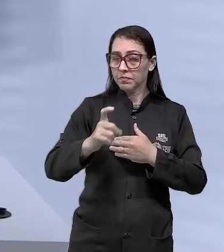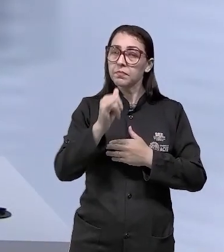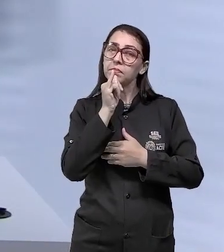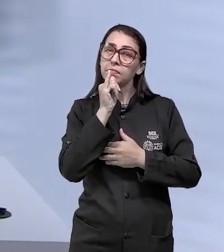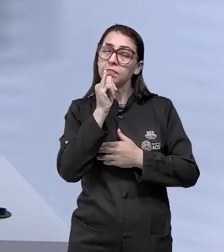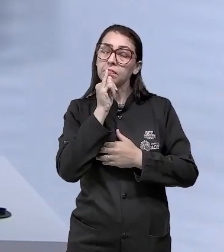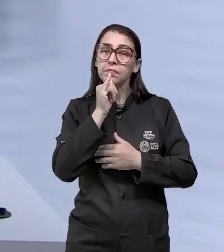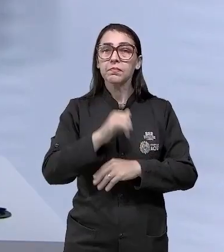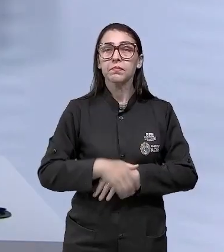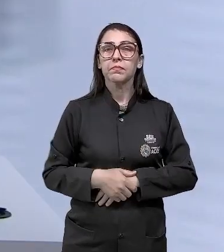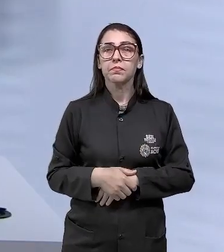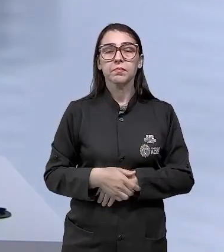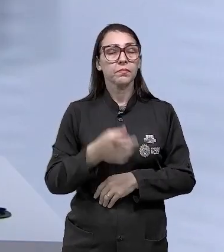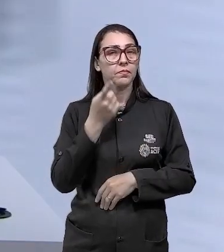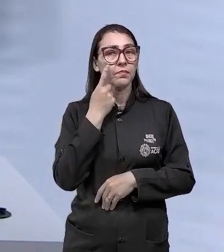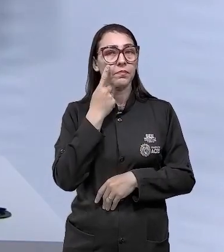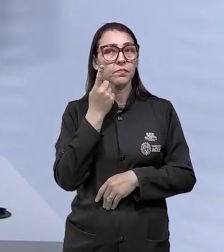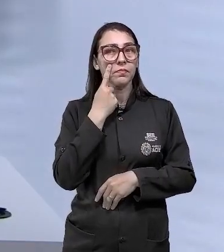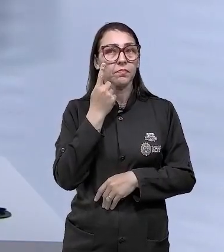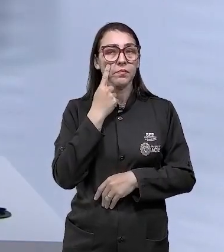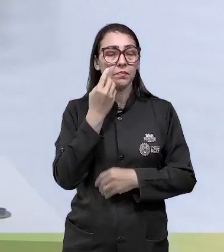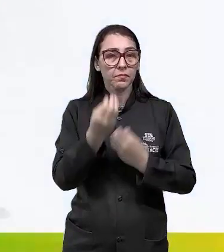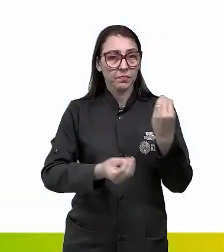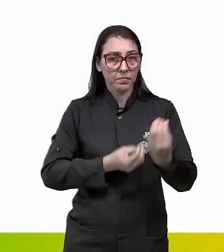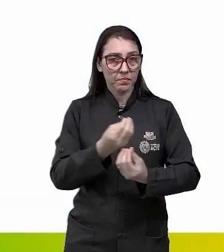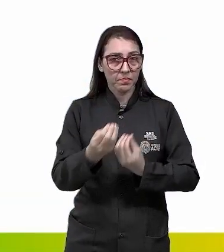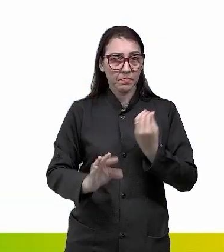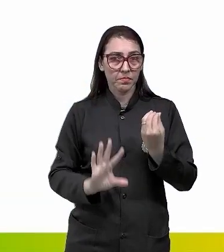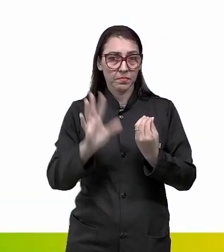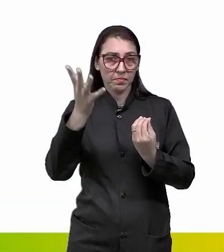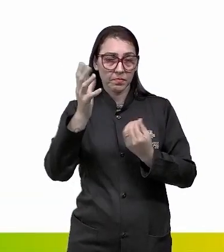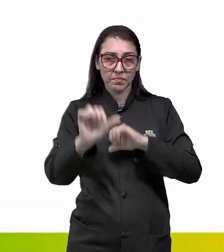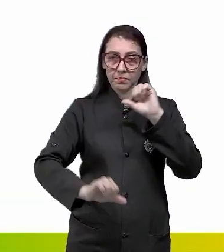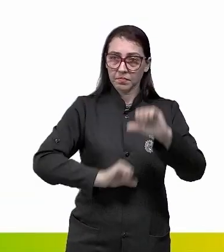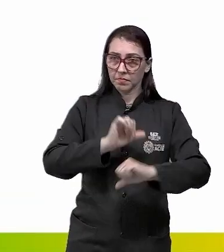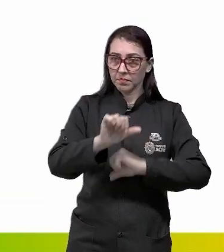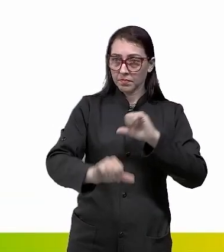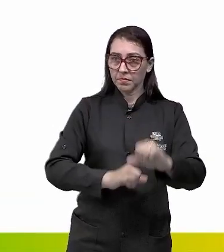exemplo? Vamos ver já já como isso se comporta.